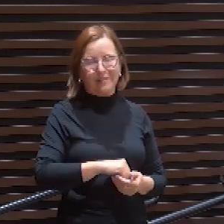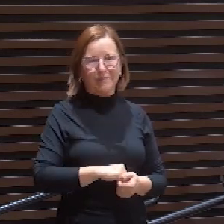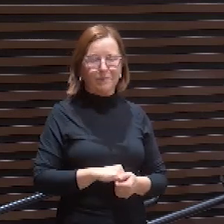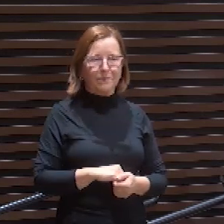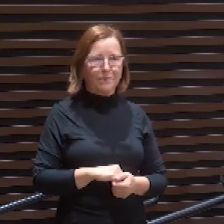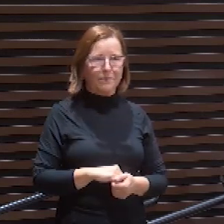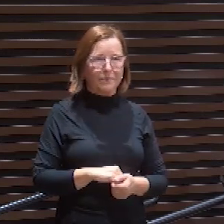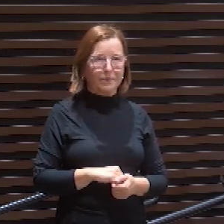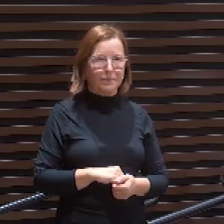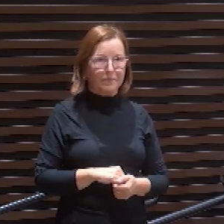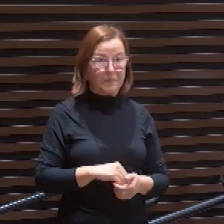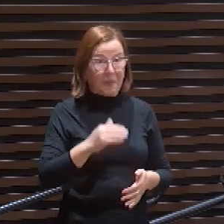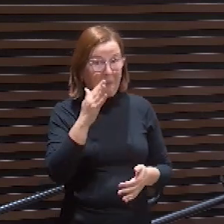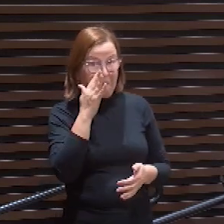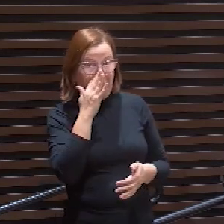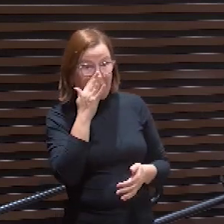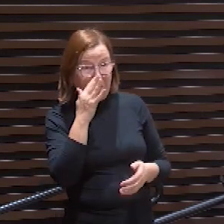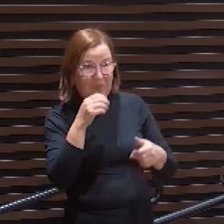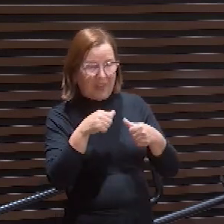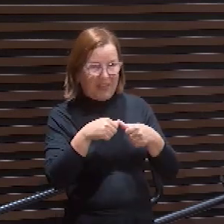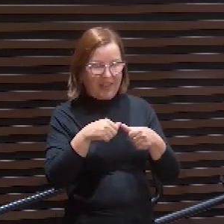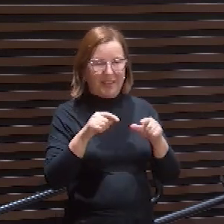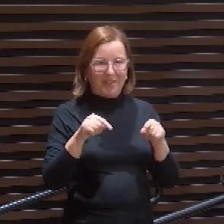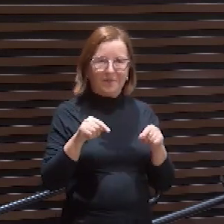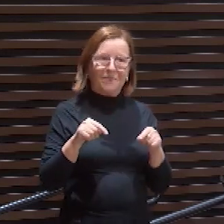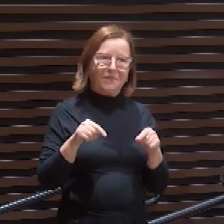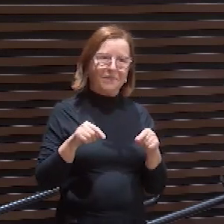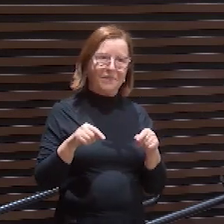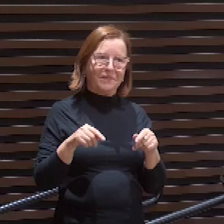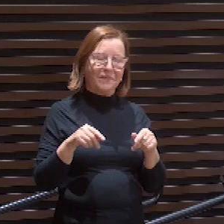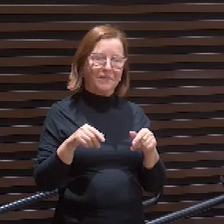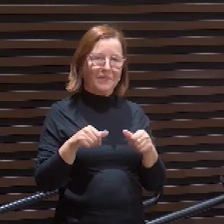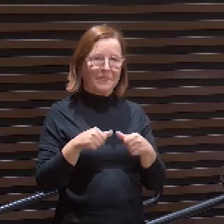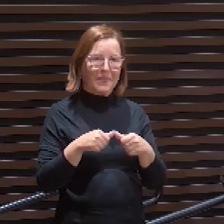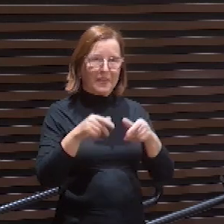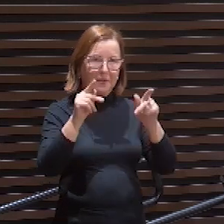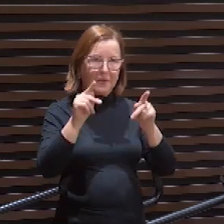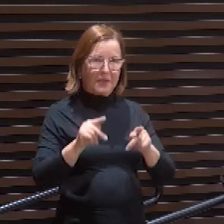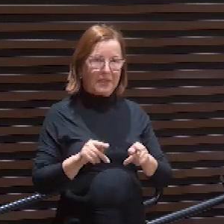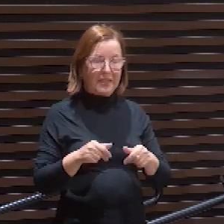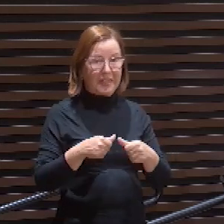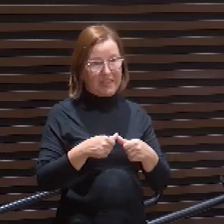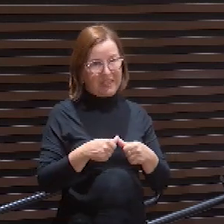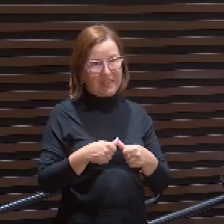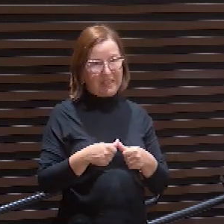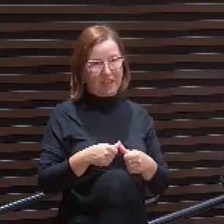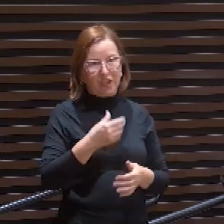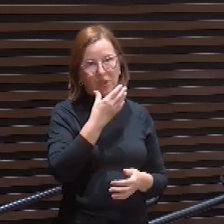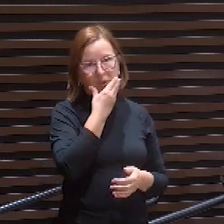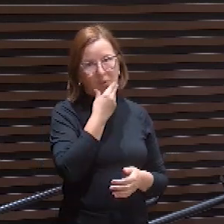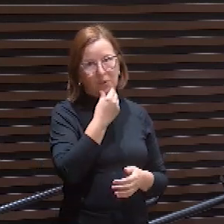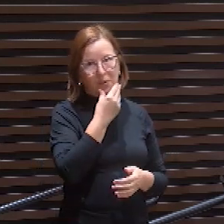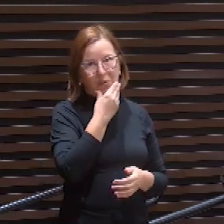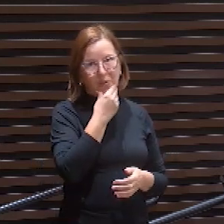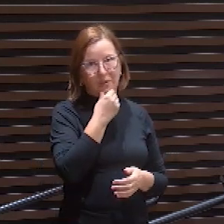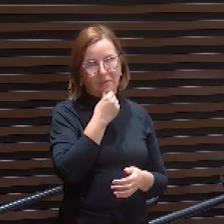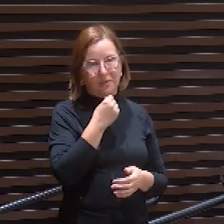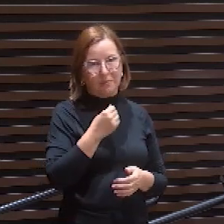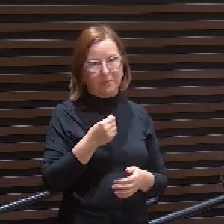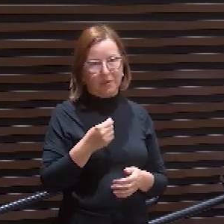É admirável aqui essa presença deste homem, de